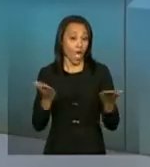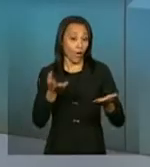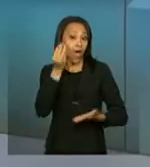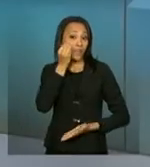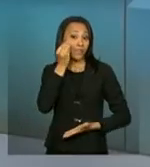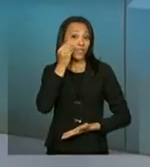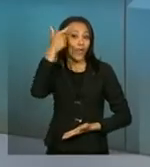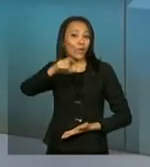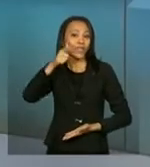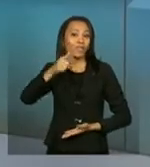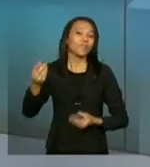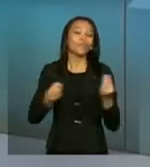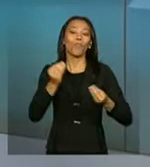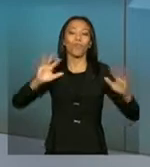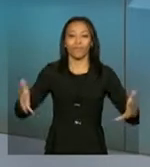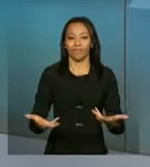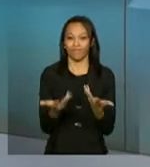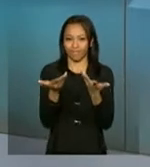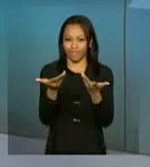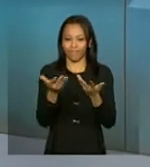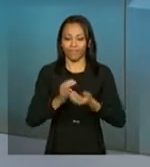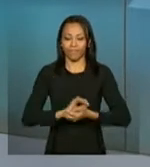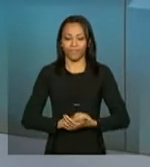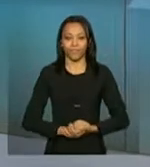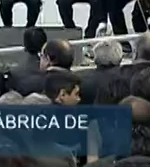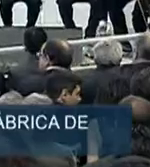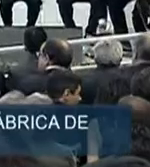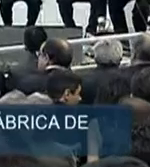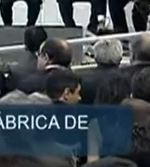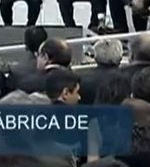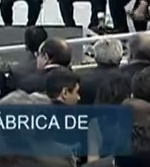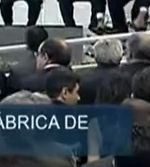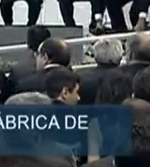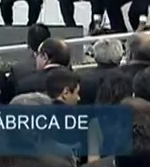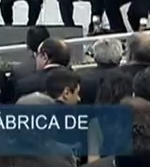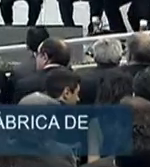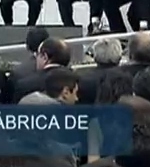Assista agora a reapresentação da cerimônia.